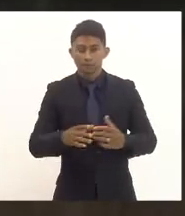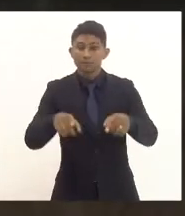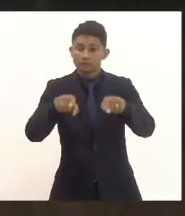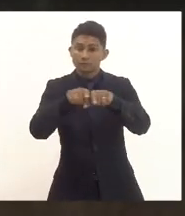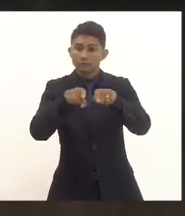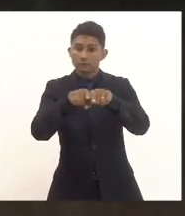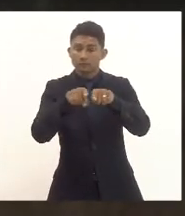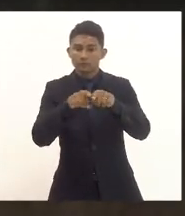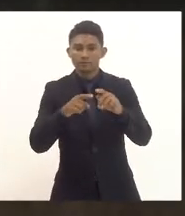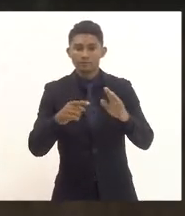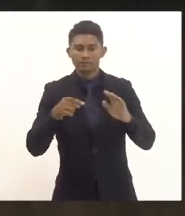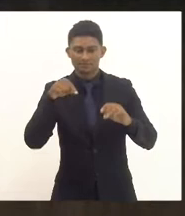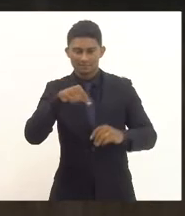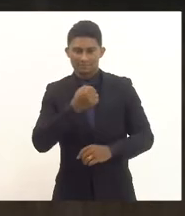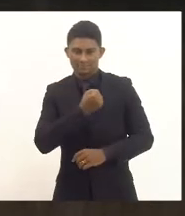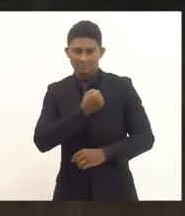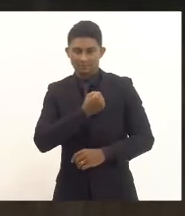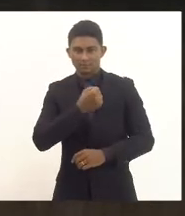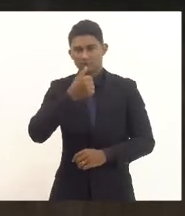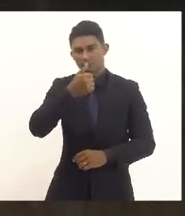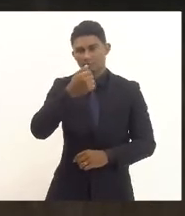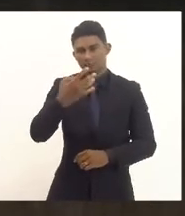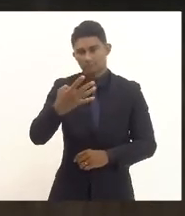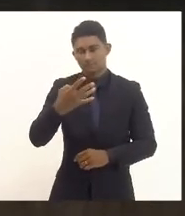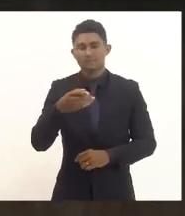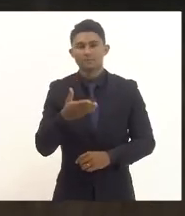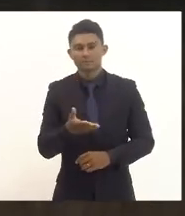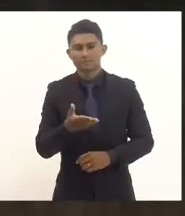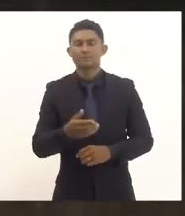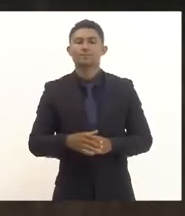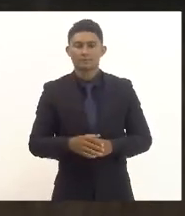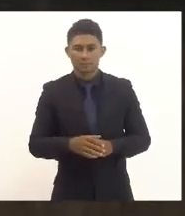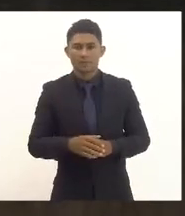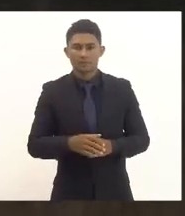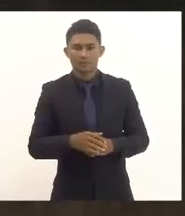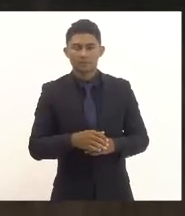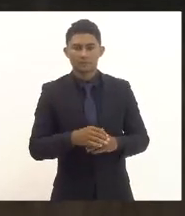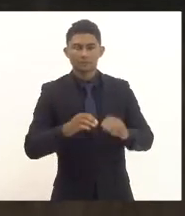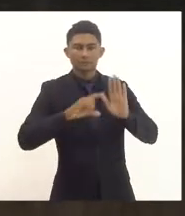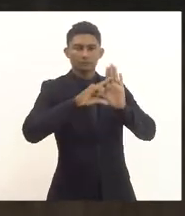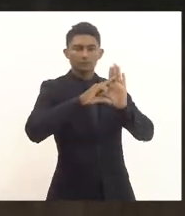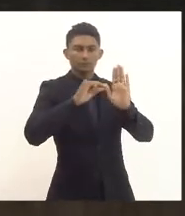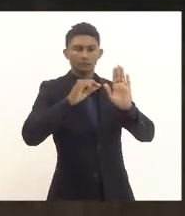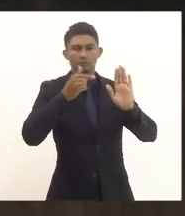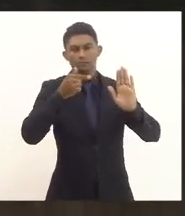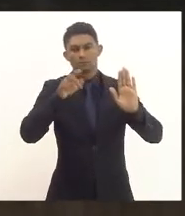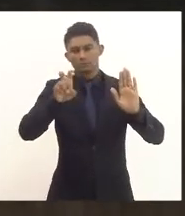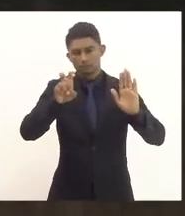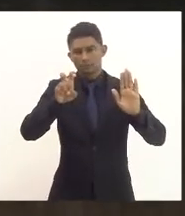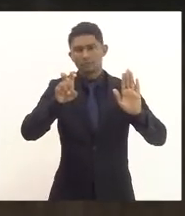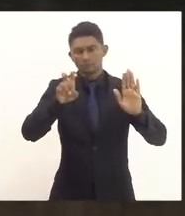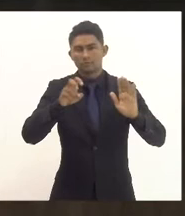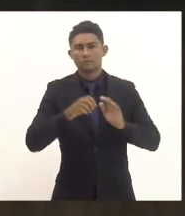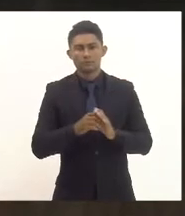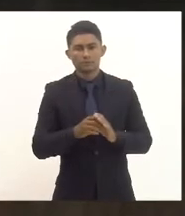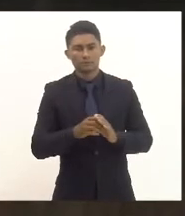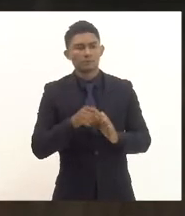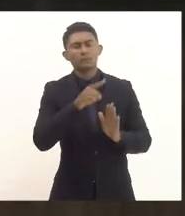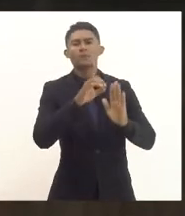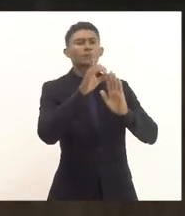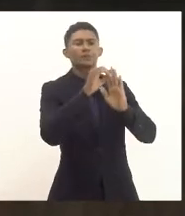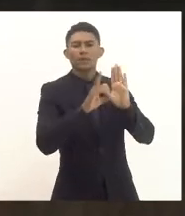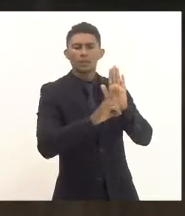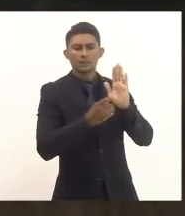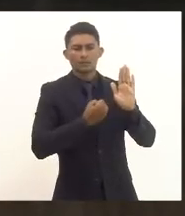também no inciso 14 do artigo 75 ambos do